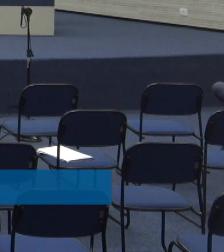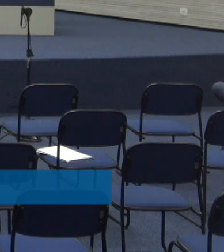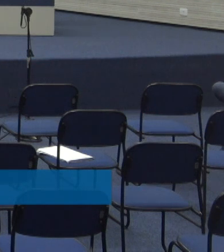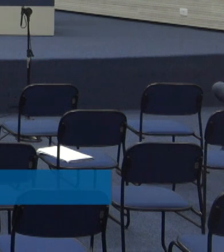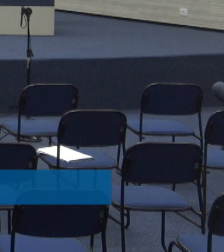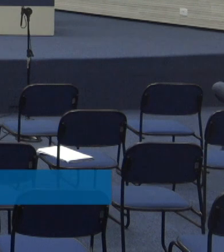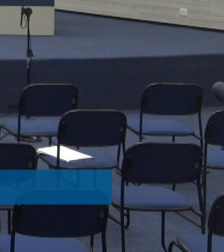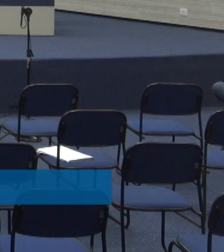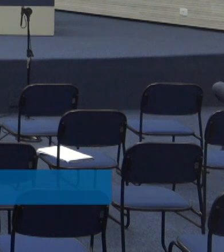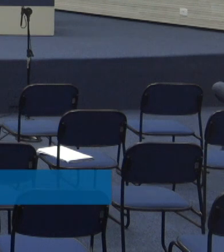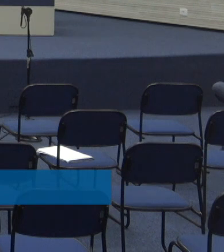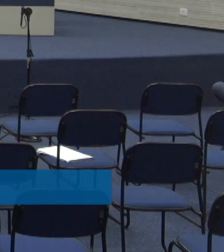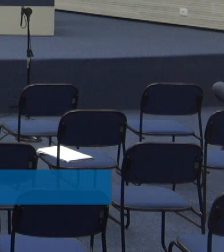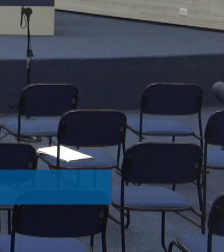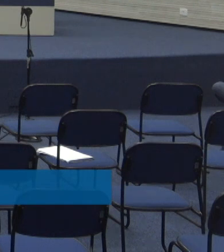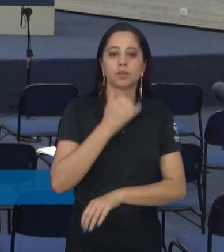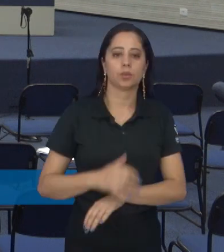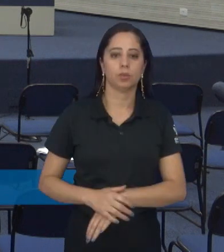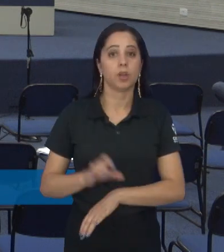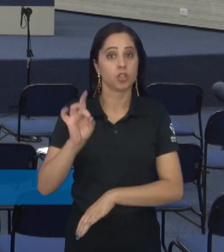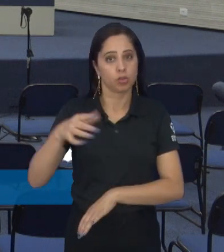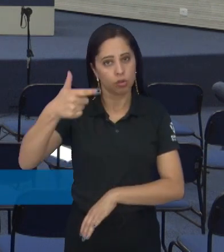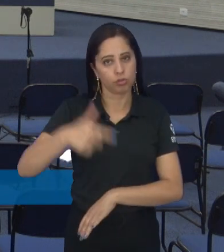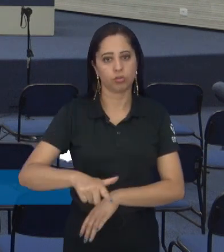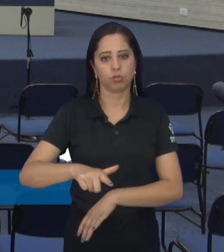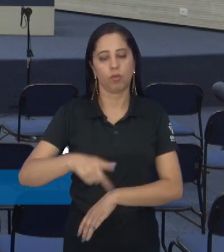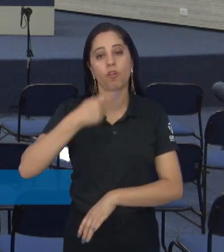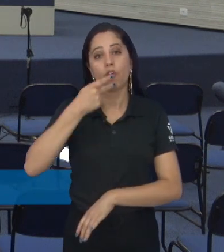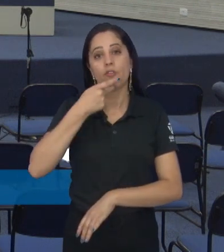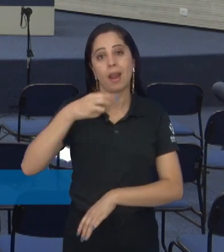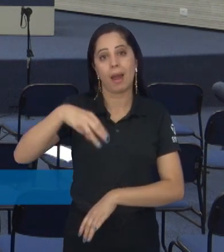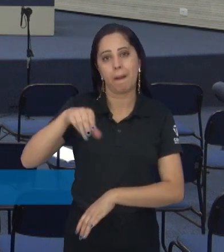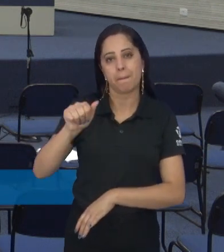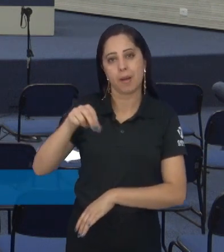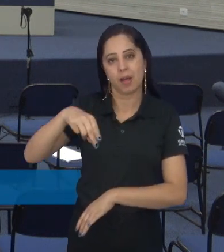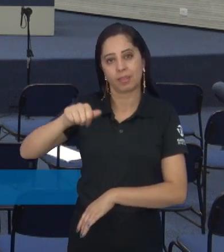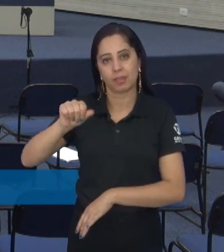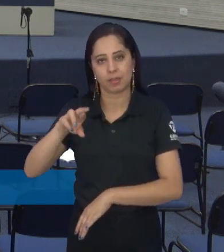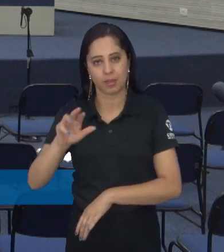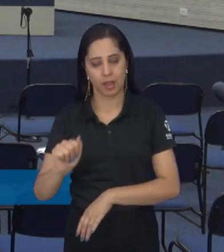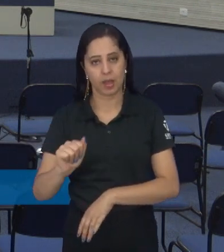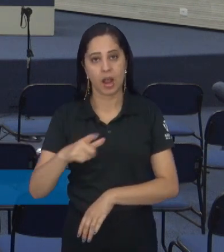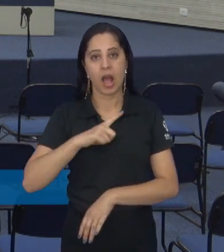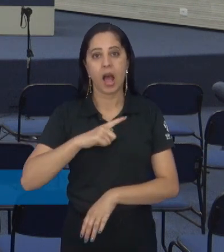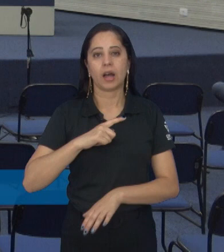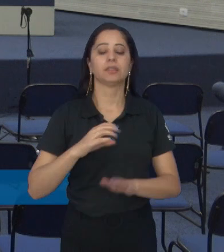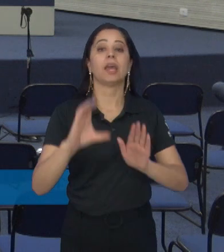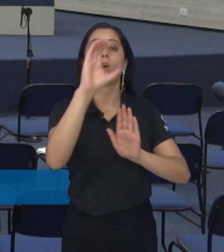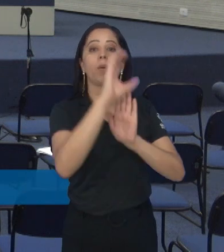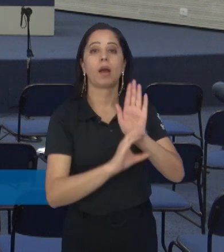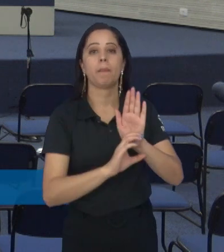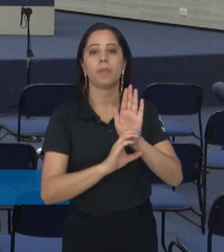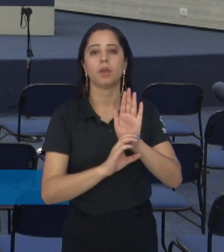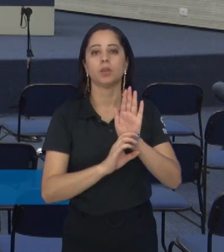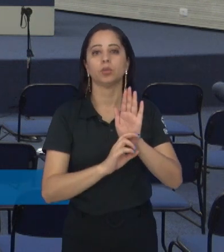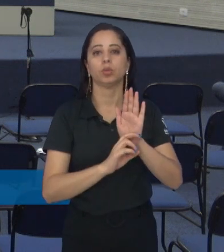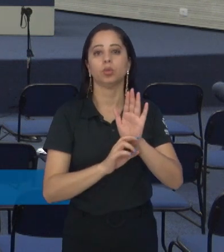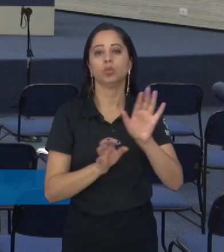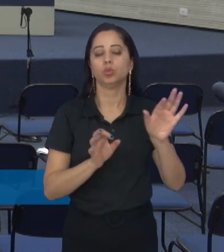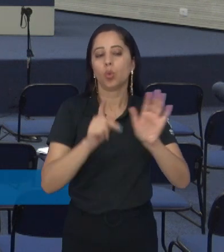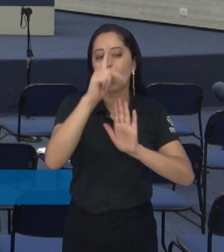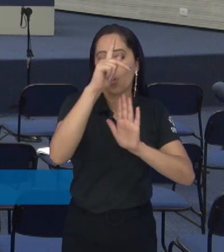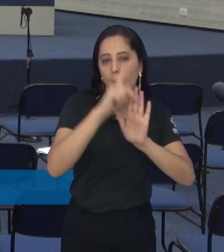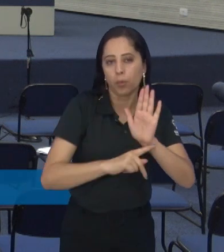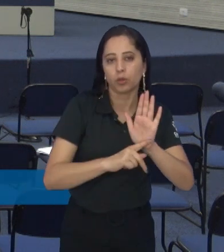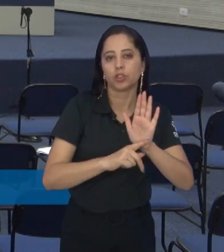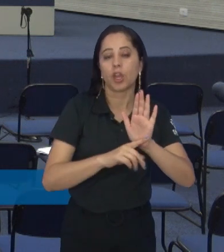desculpa eu vou eu vou eu vou só reforçar falando Manara a gente tem um capítulo na lei do plano diretor que diz que o plano diretor tem que ser monitorado